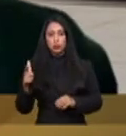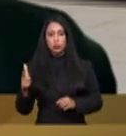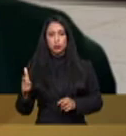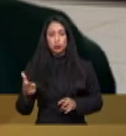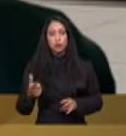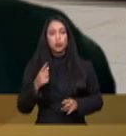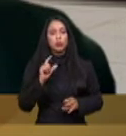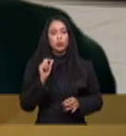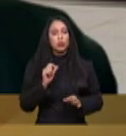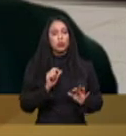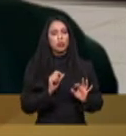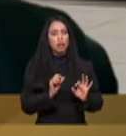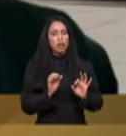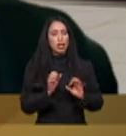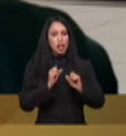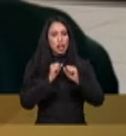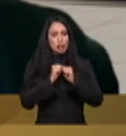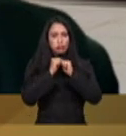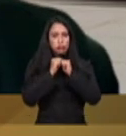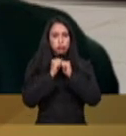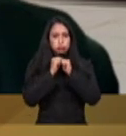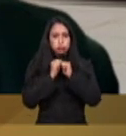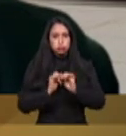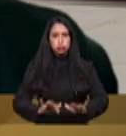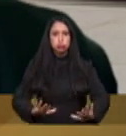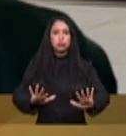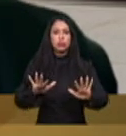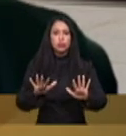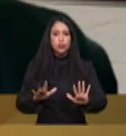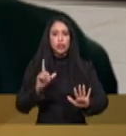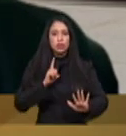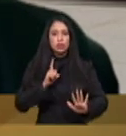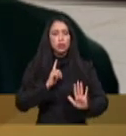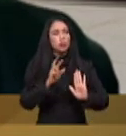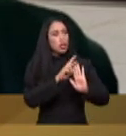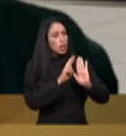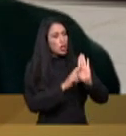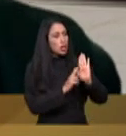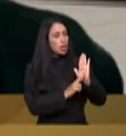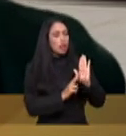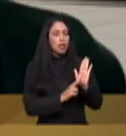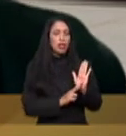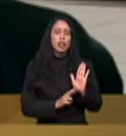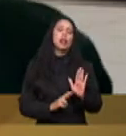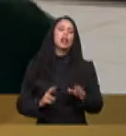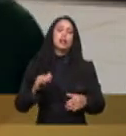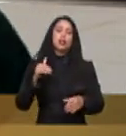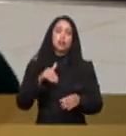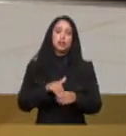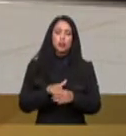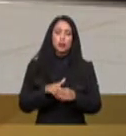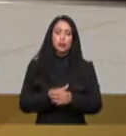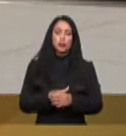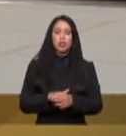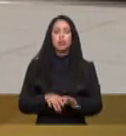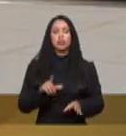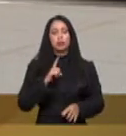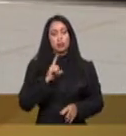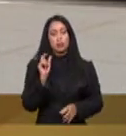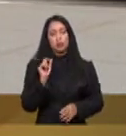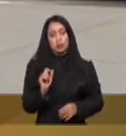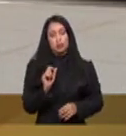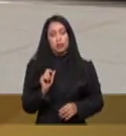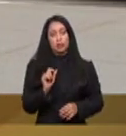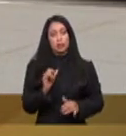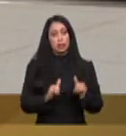interessadas a formulação e a ampla divulgação de regras de boas práticas relativas a campanhas eleitorais na internet. Fecho aspas. E digo que, em razão